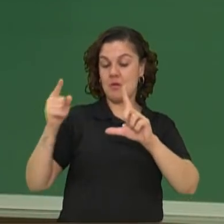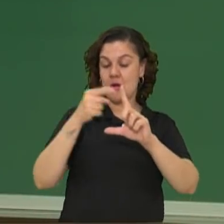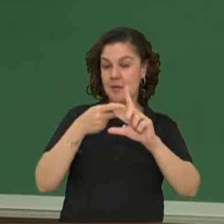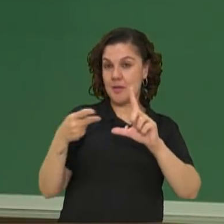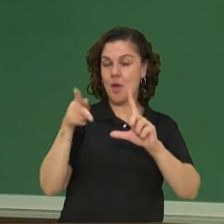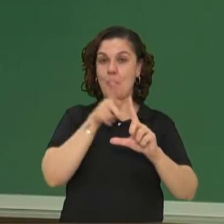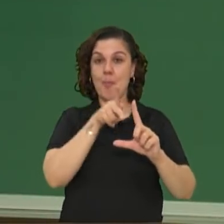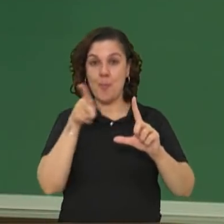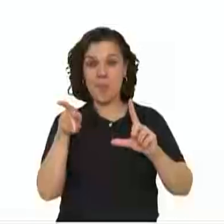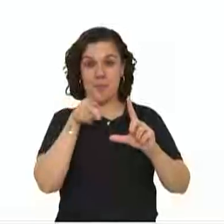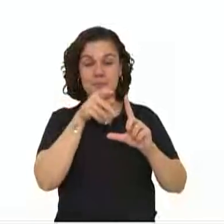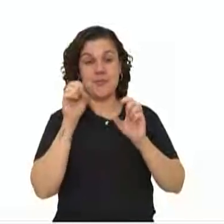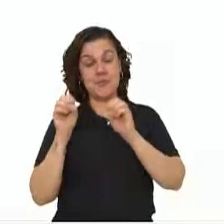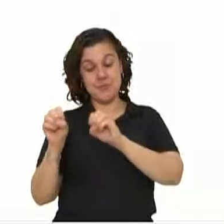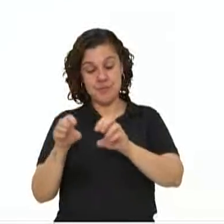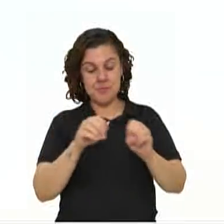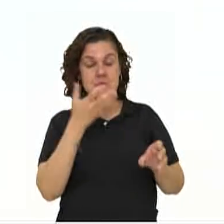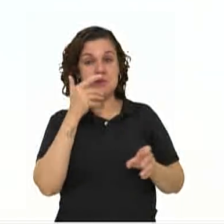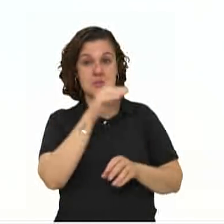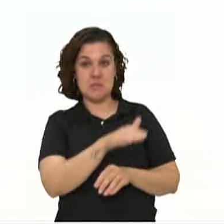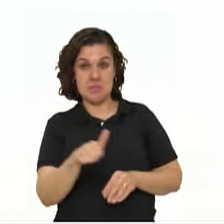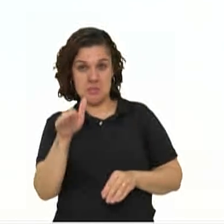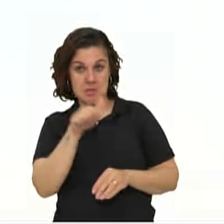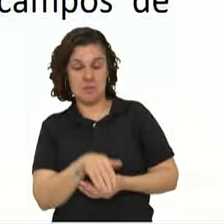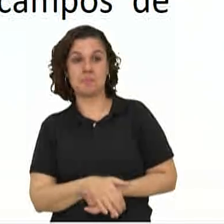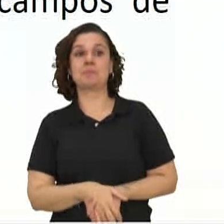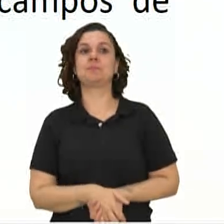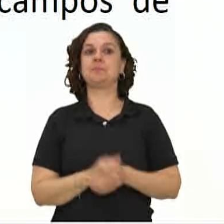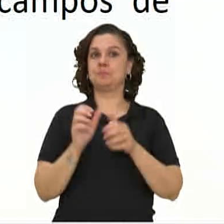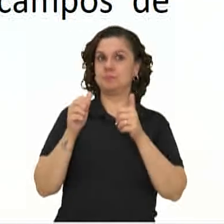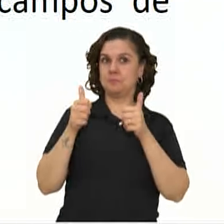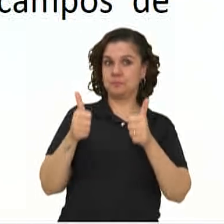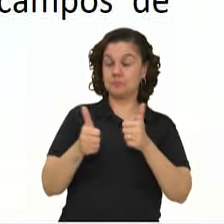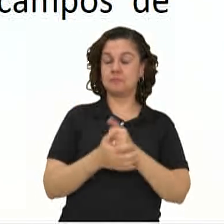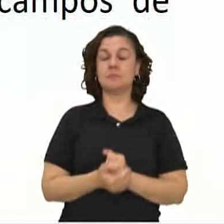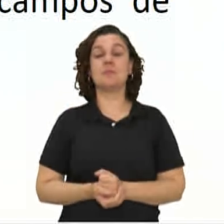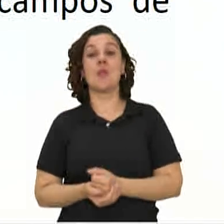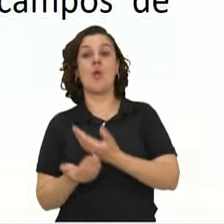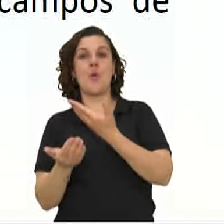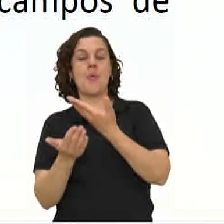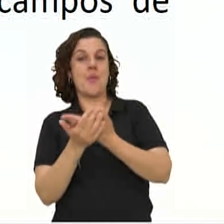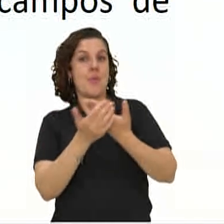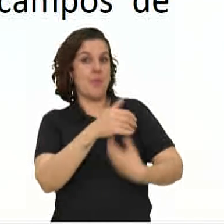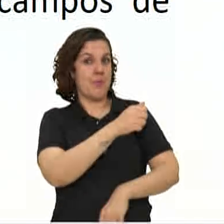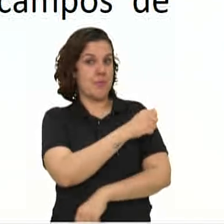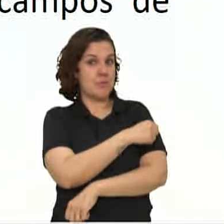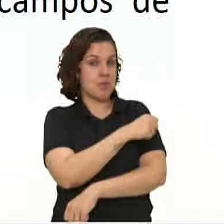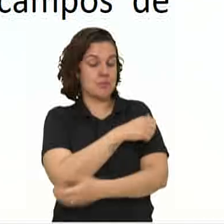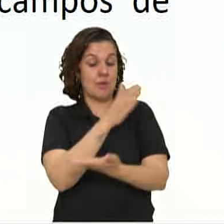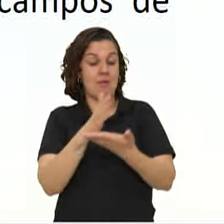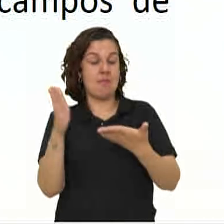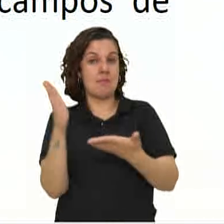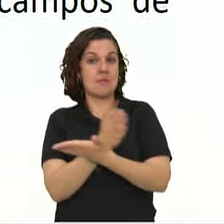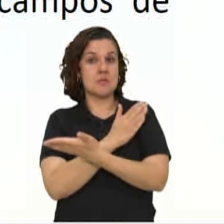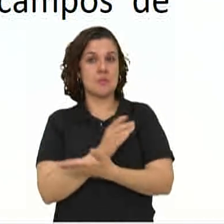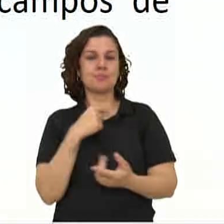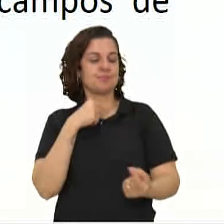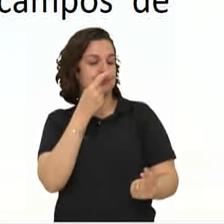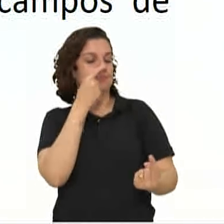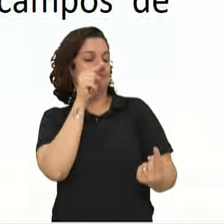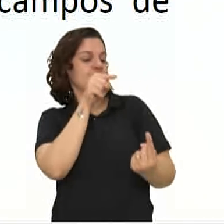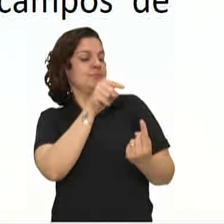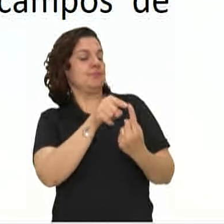um professor ensinando os seus alunos, né? Os estudantes eram distribuídos conforme a sua